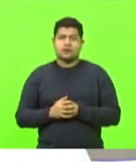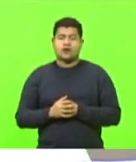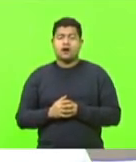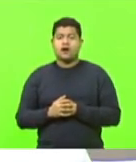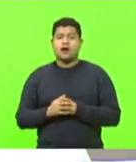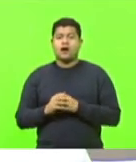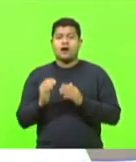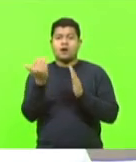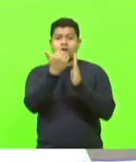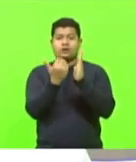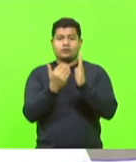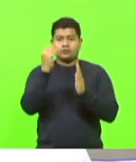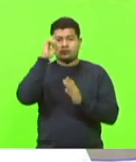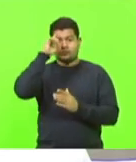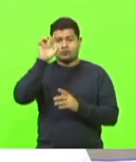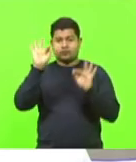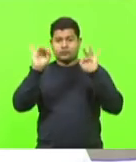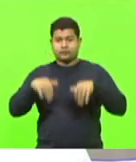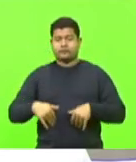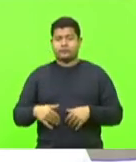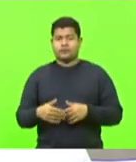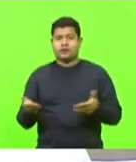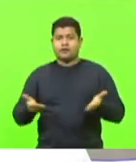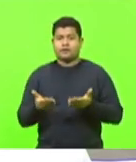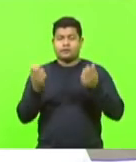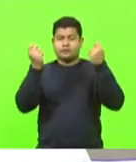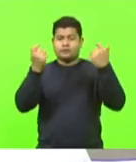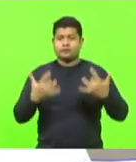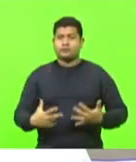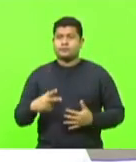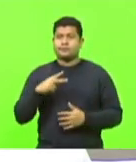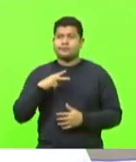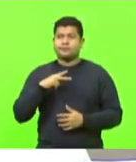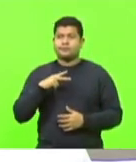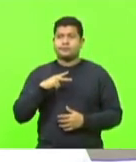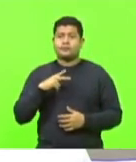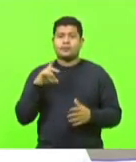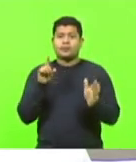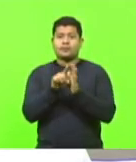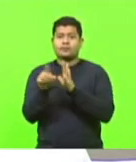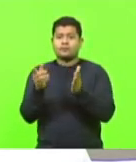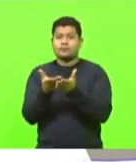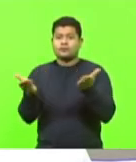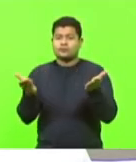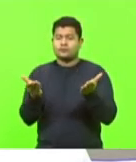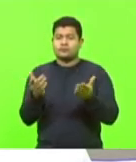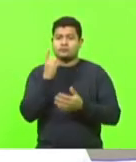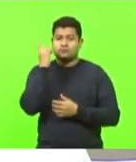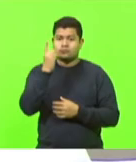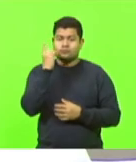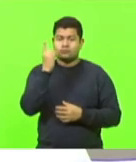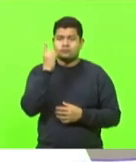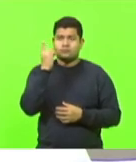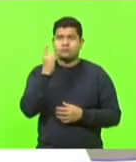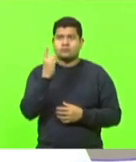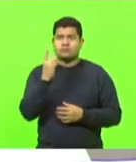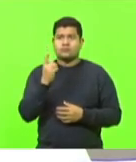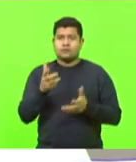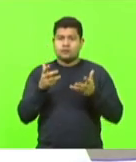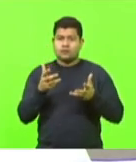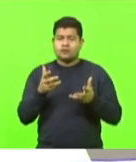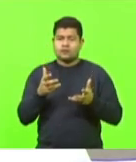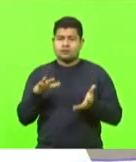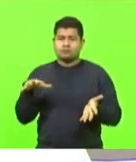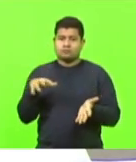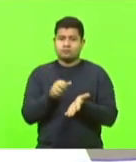Finalizada a ordem do dia, passaremos em explicações pessoais. E eu pergunto aos deputados, alguém fará